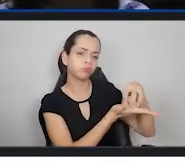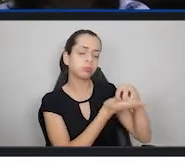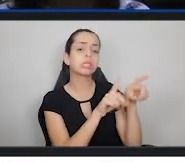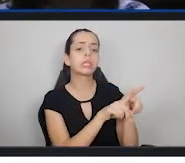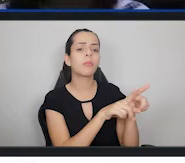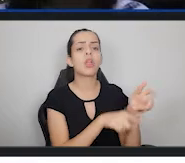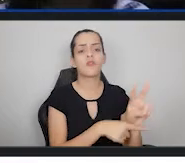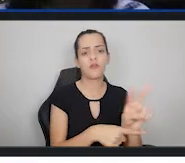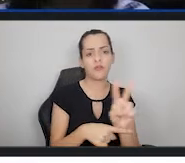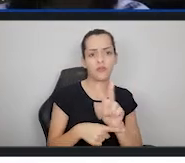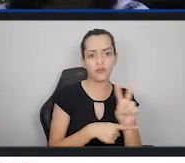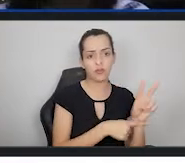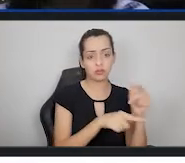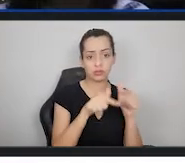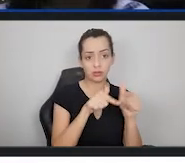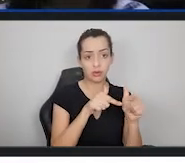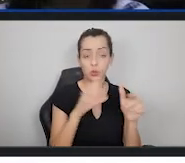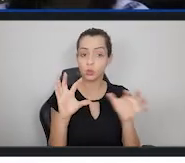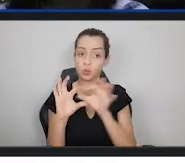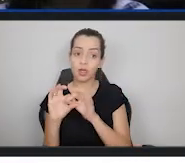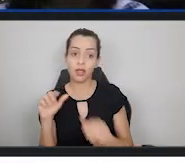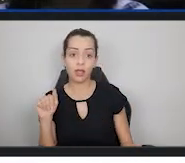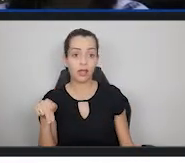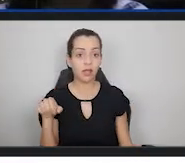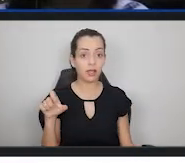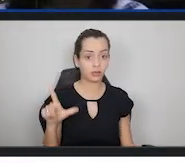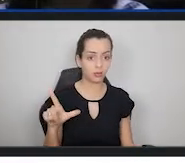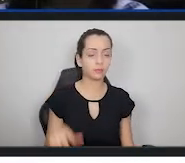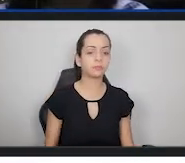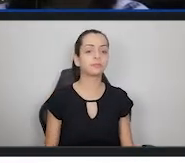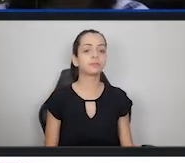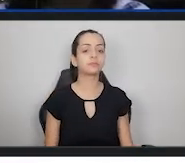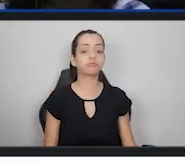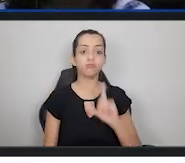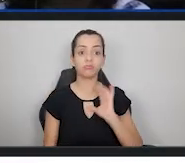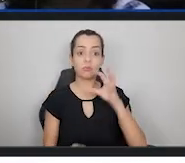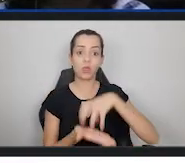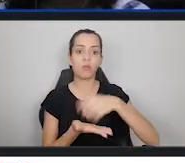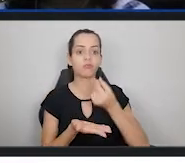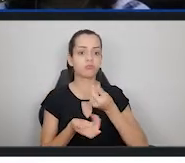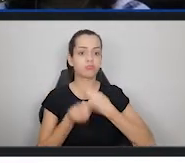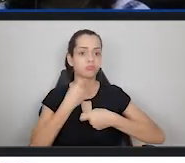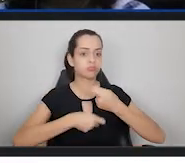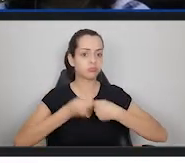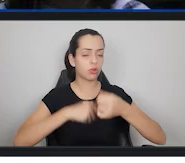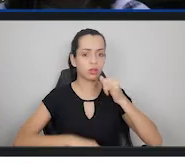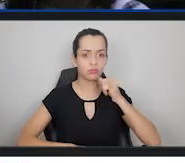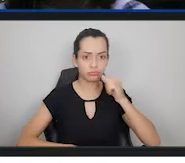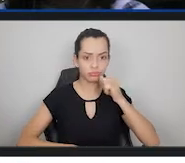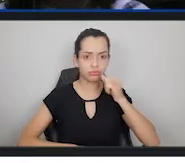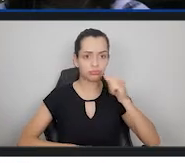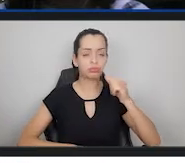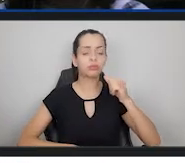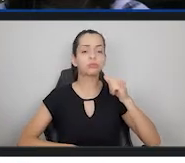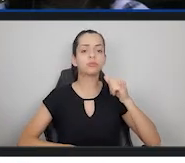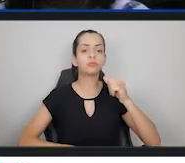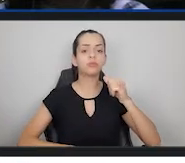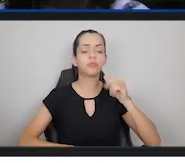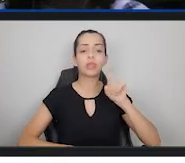também que fazem meio que esse papel de fiscalização junto à ANEEL também, tá? Câmara de Comercialização de Energia